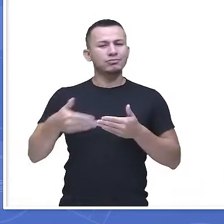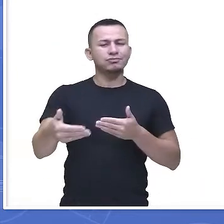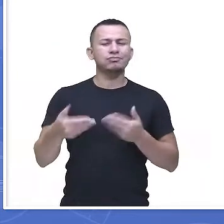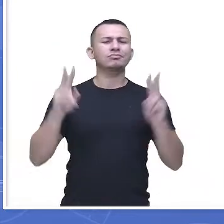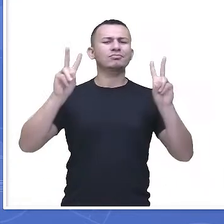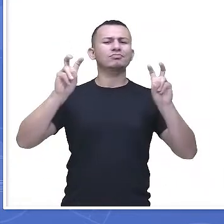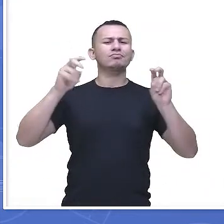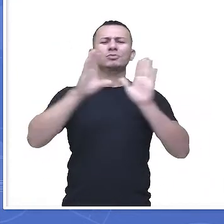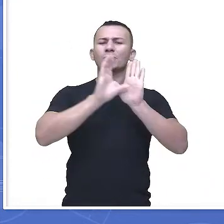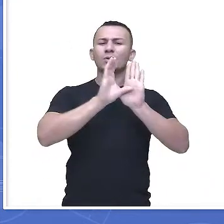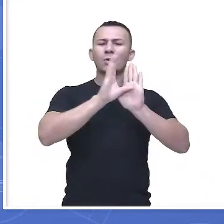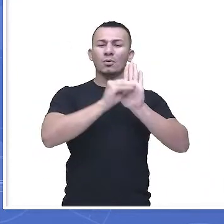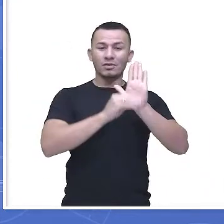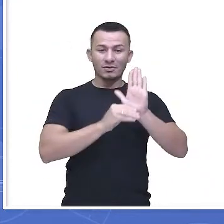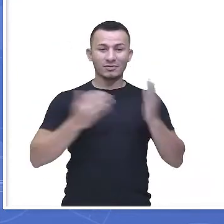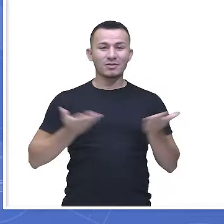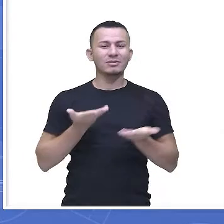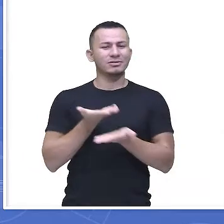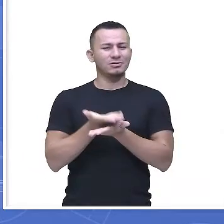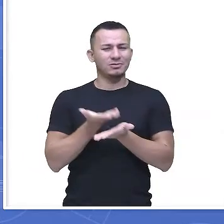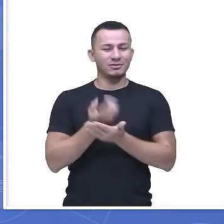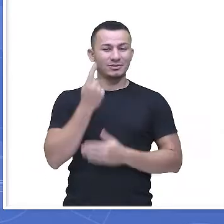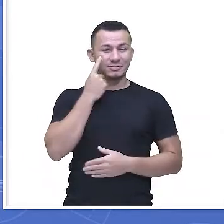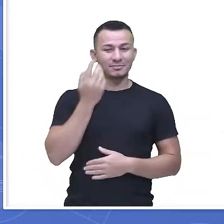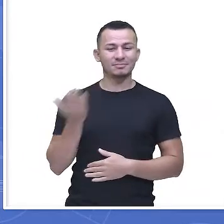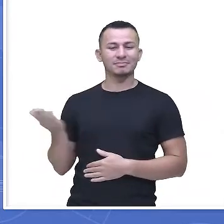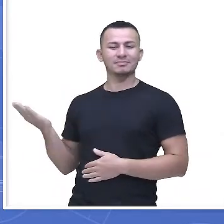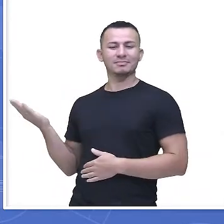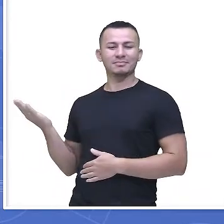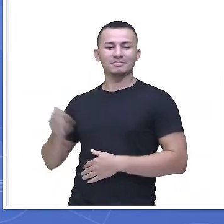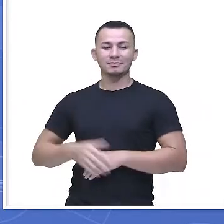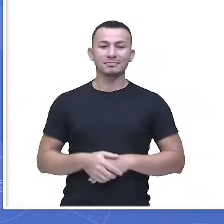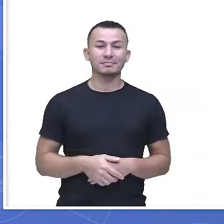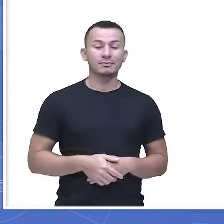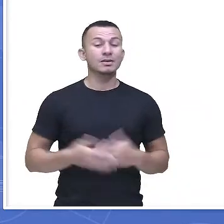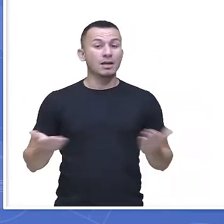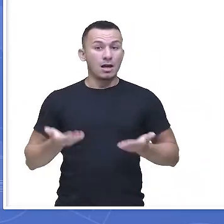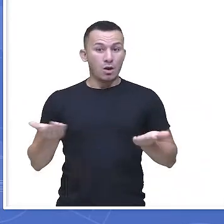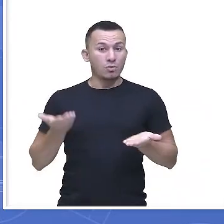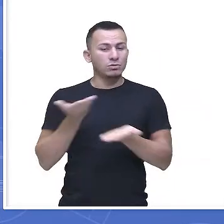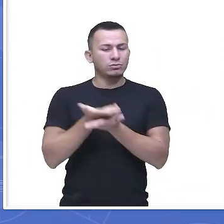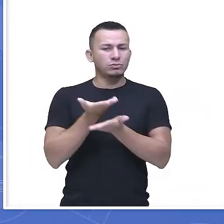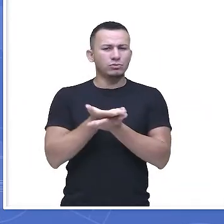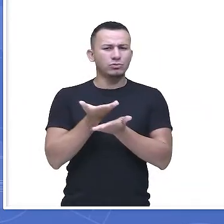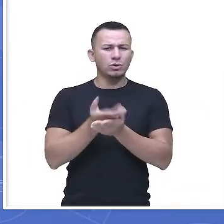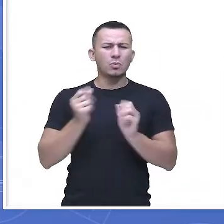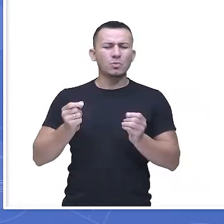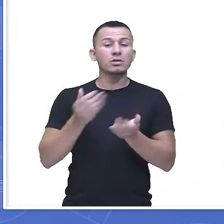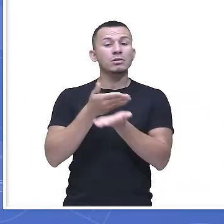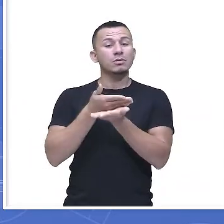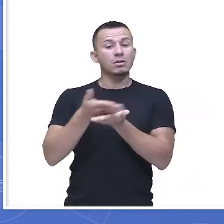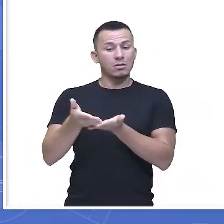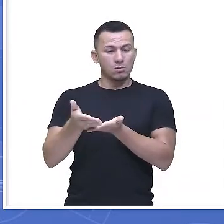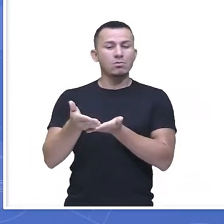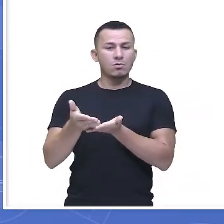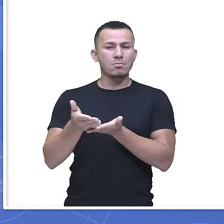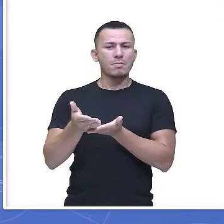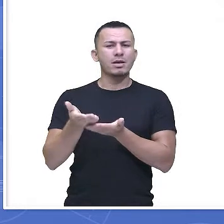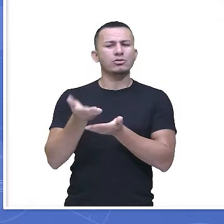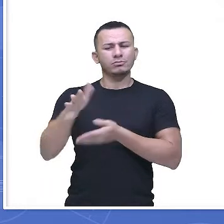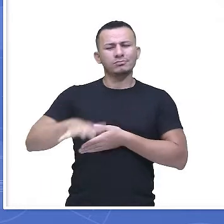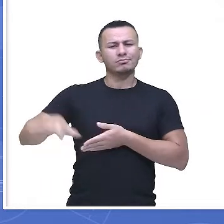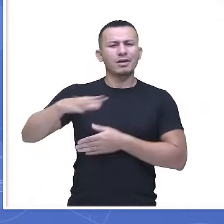ser o conteúdo de hoje. Hoje nós vamos falar sobre a Introdução ao Estudo